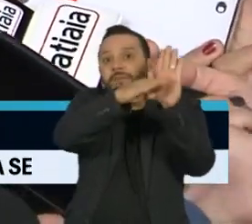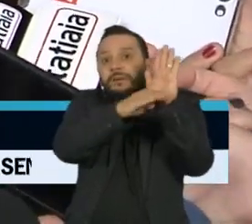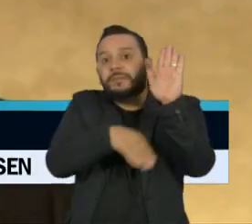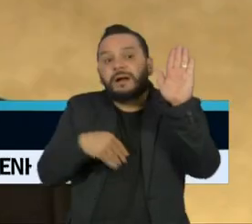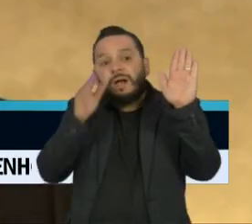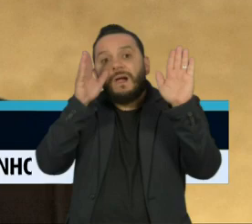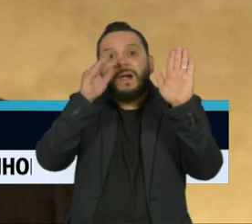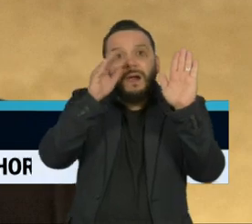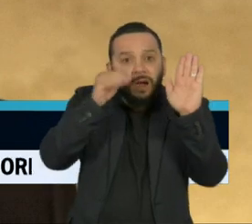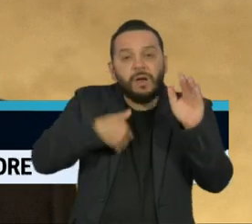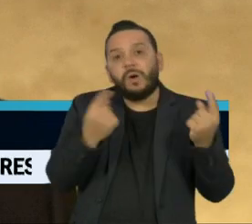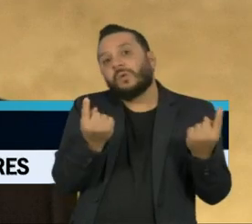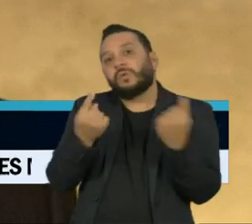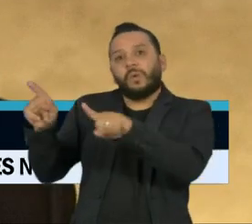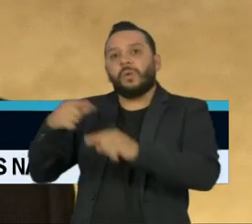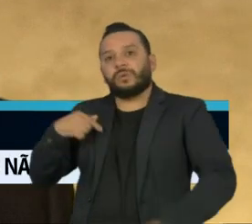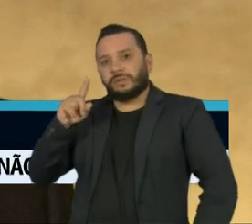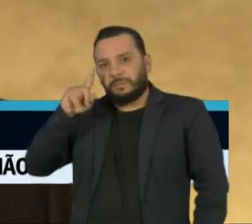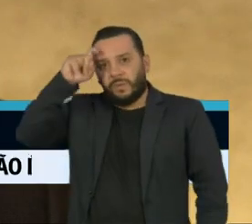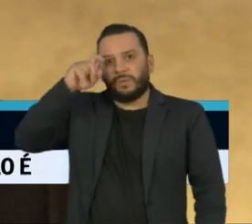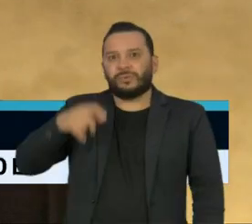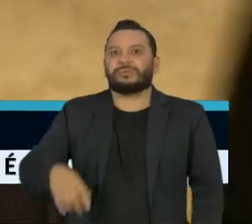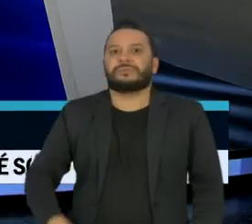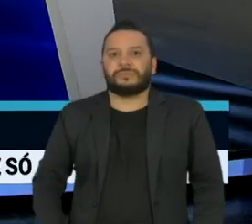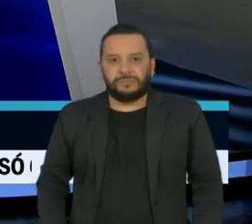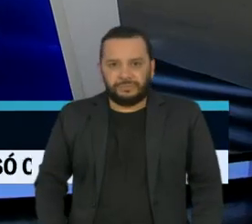poderiam atingir o ex-ministro da justiça sérgio moro